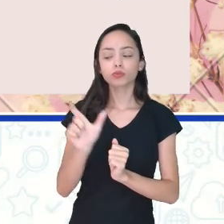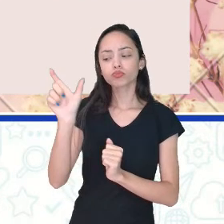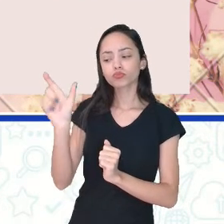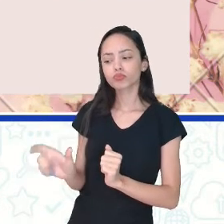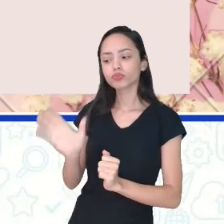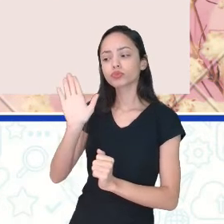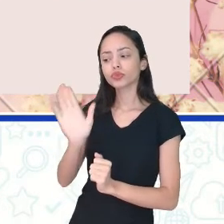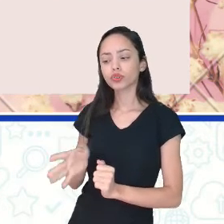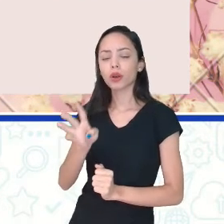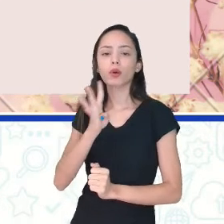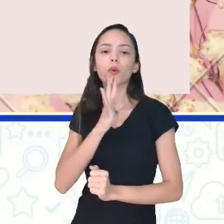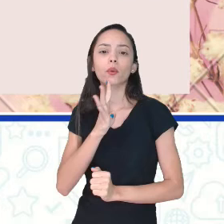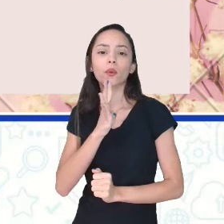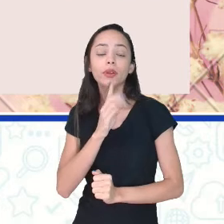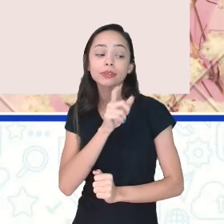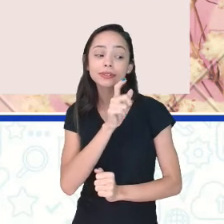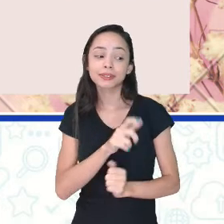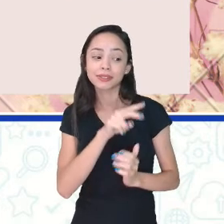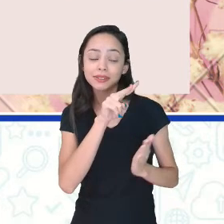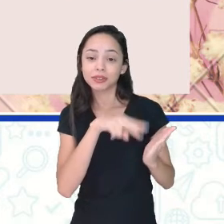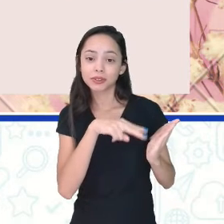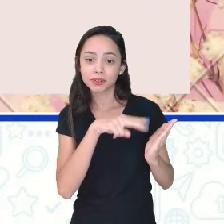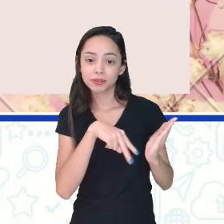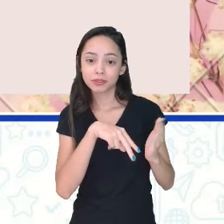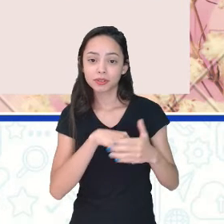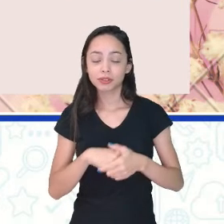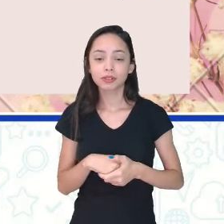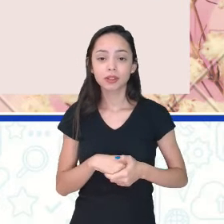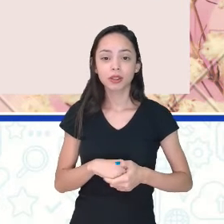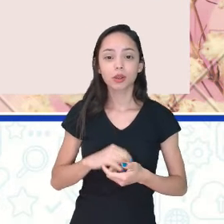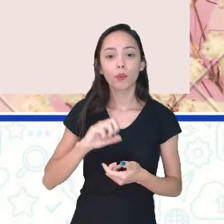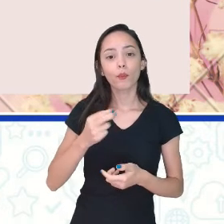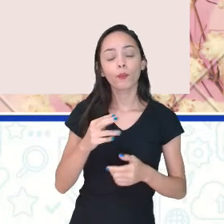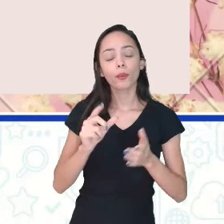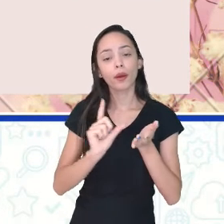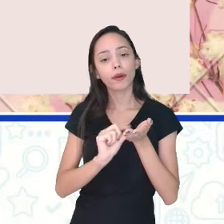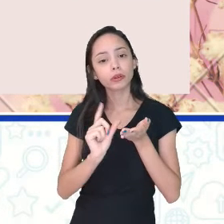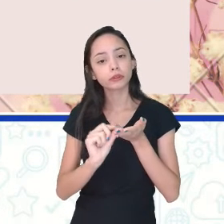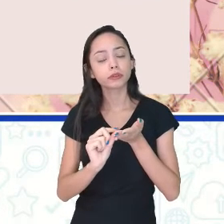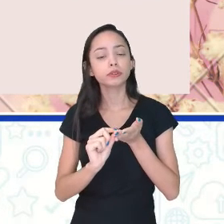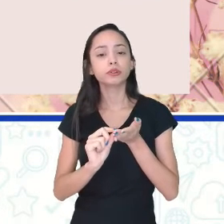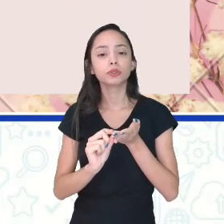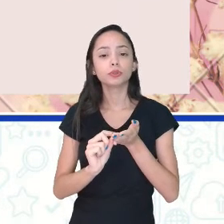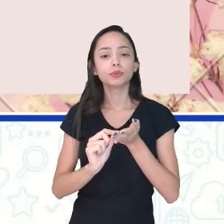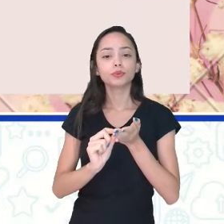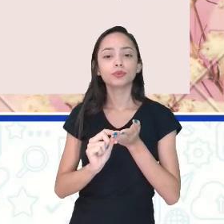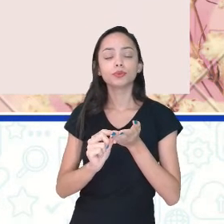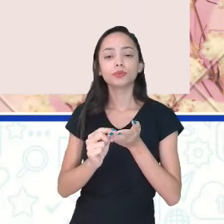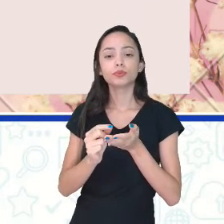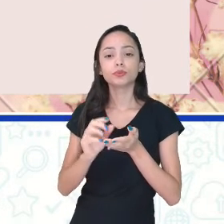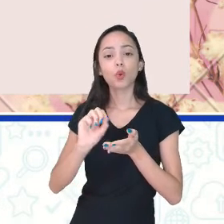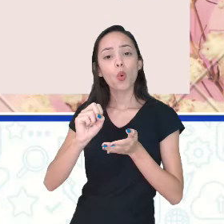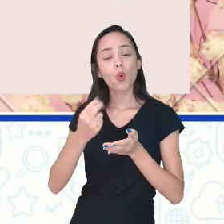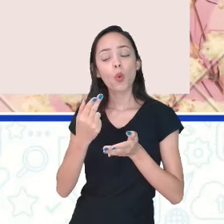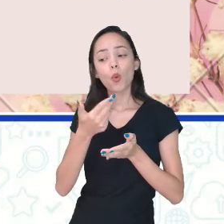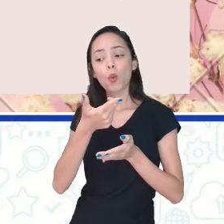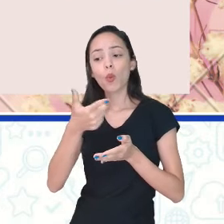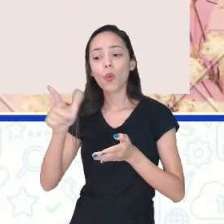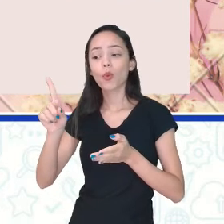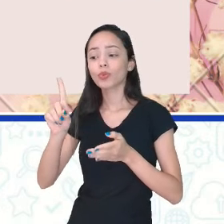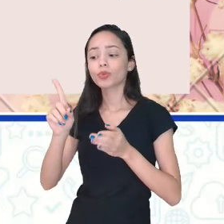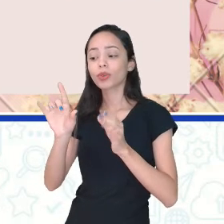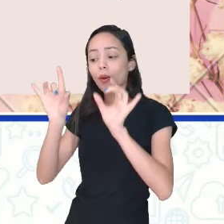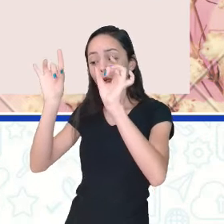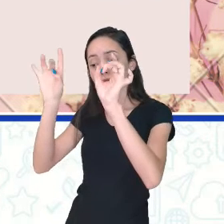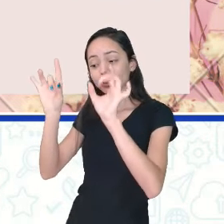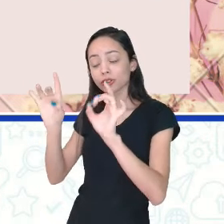do interlocutor, no caso dos artigos definidos, ou que se trata de um representante não específico da espécie,